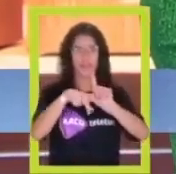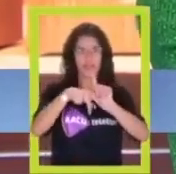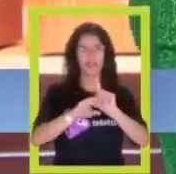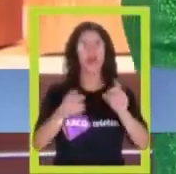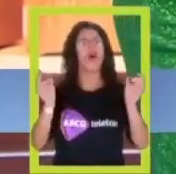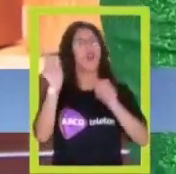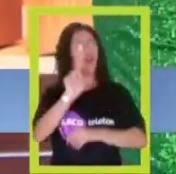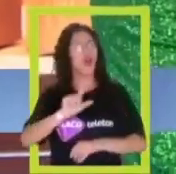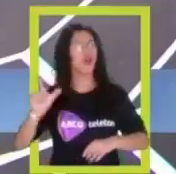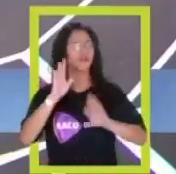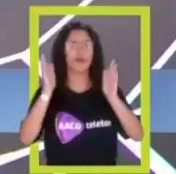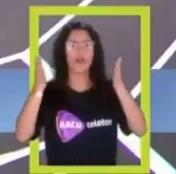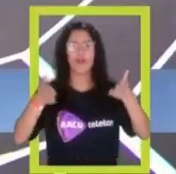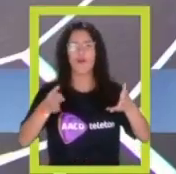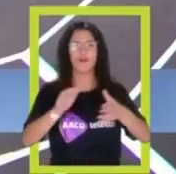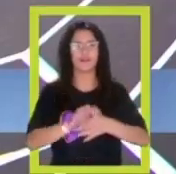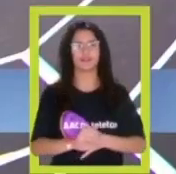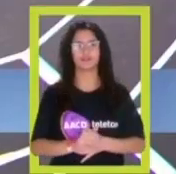Uhul.